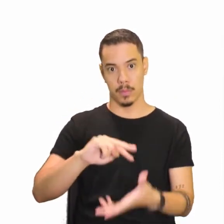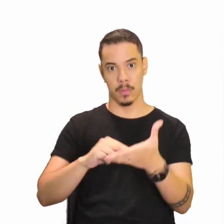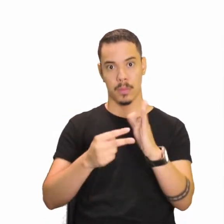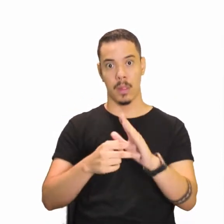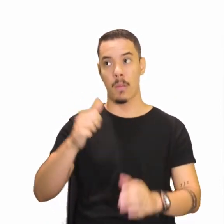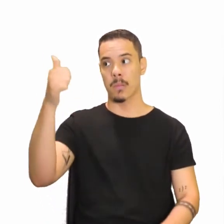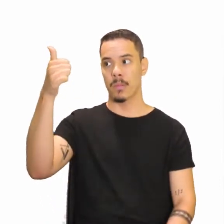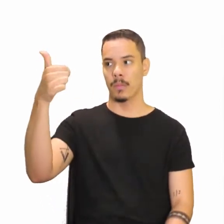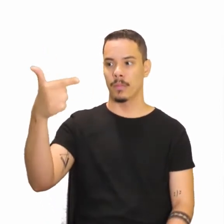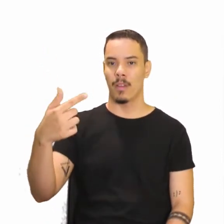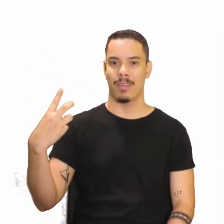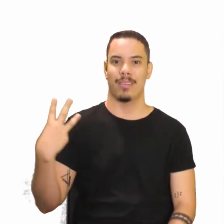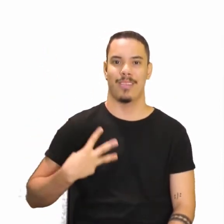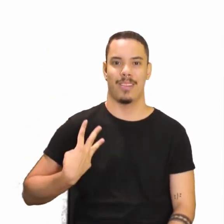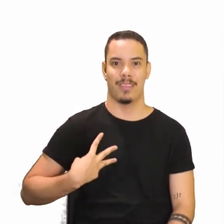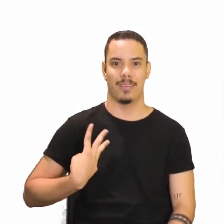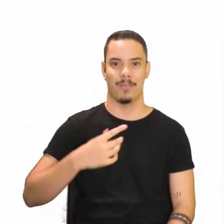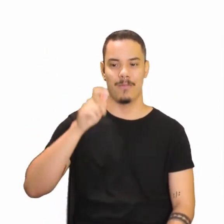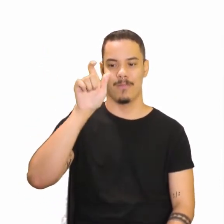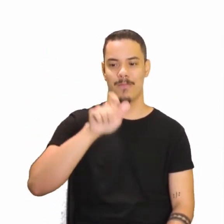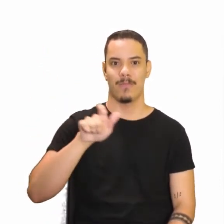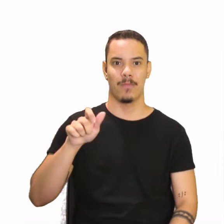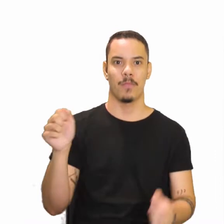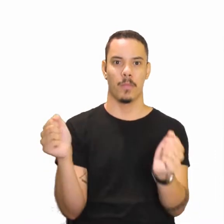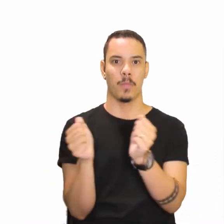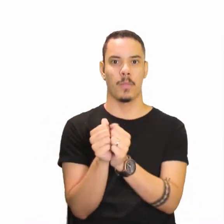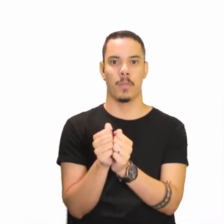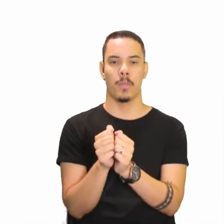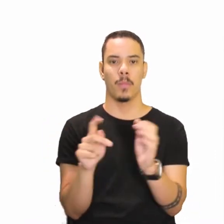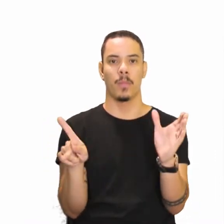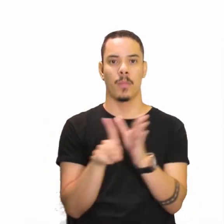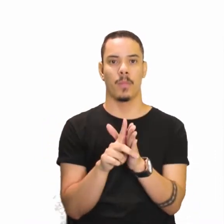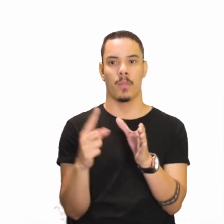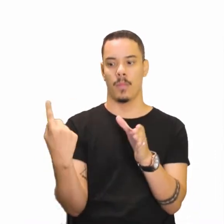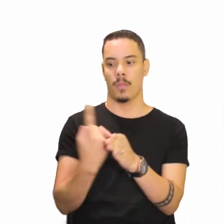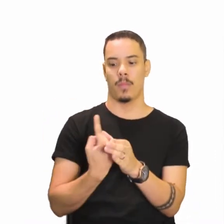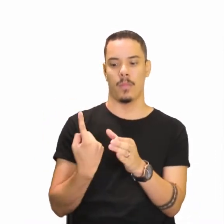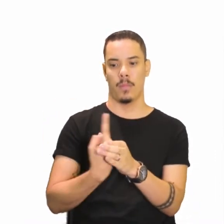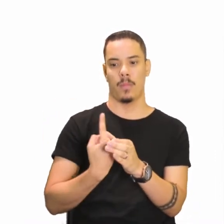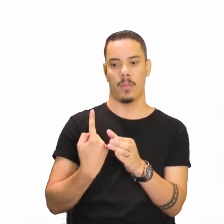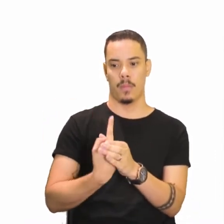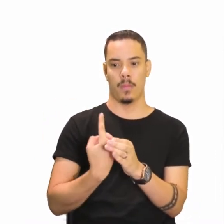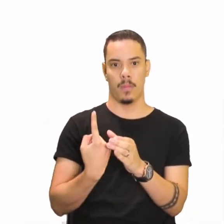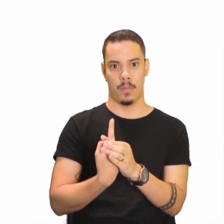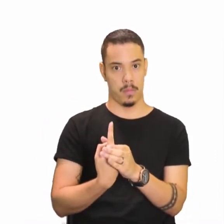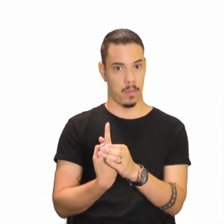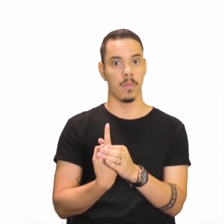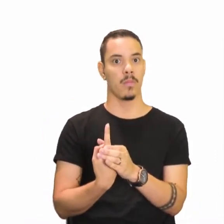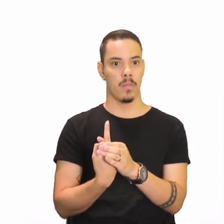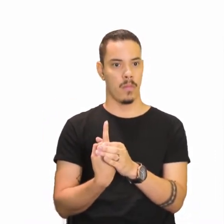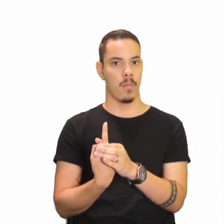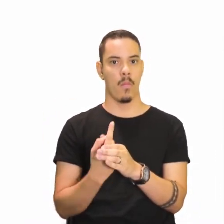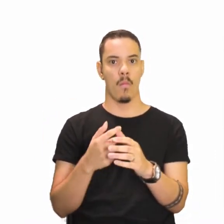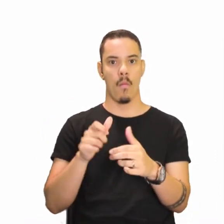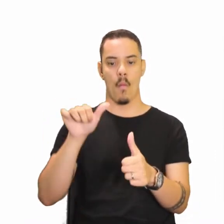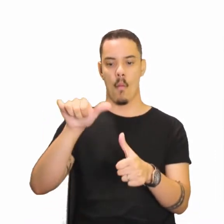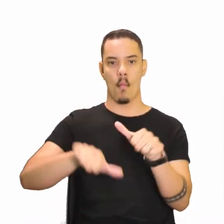terceira pessoa do singular. Belezinha? Sem